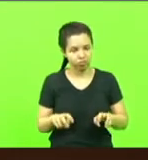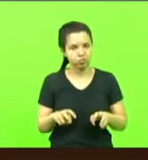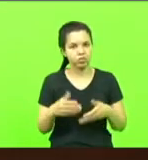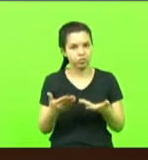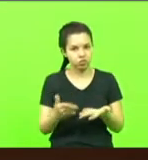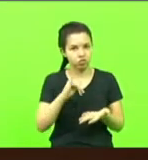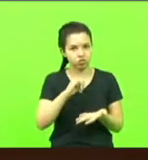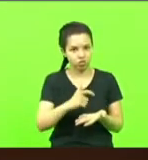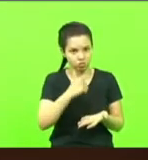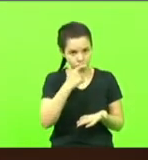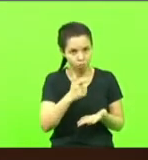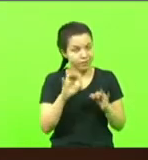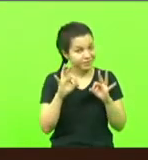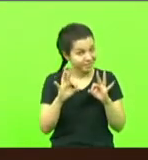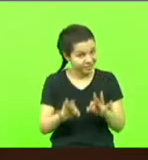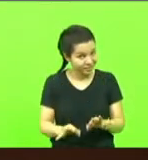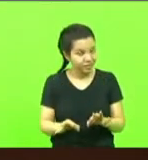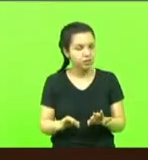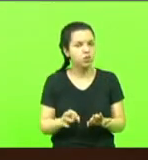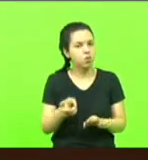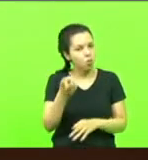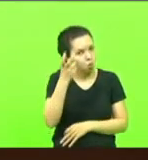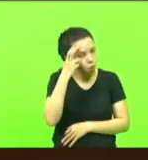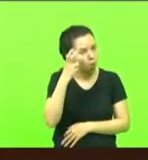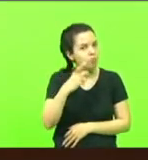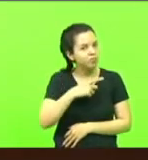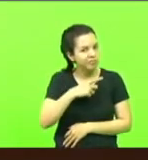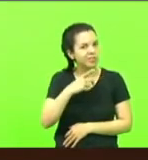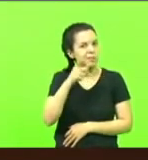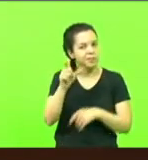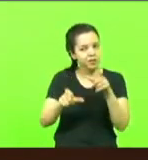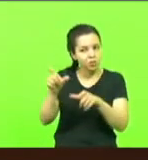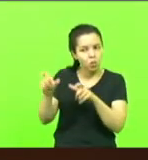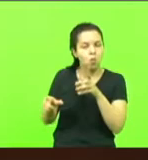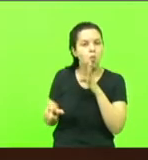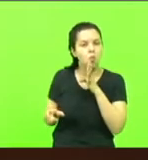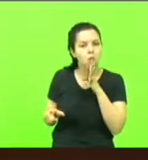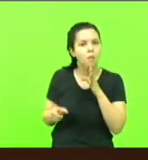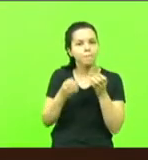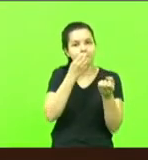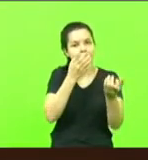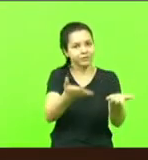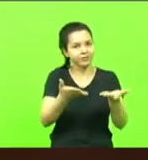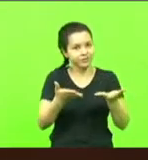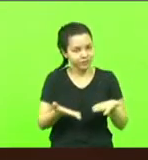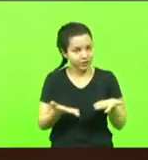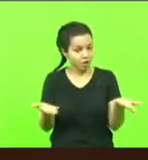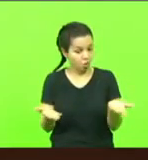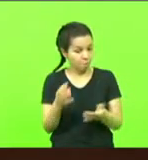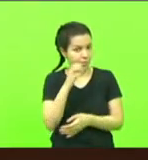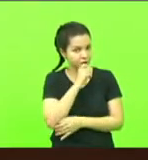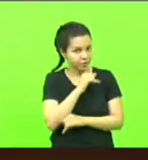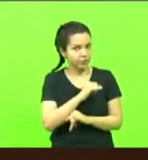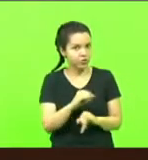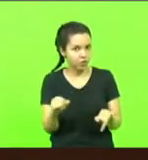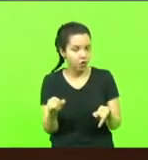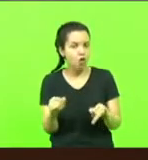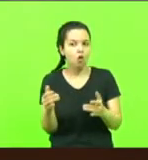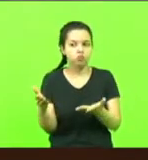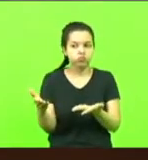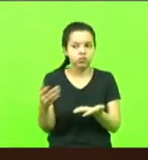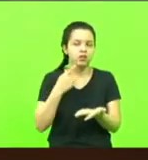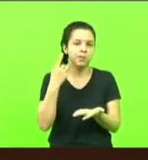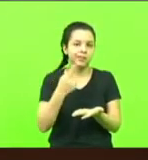com certeza tem esse conhecimento das pessoas, e sejam bem-vindas aqui. Em breves comunicações, eu chamo o deputado